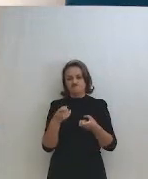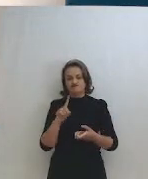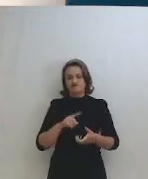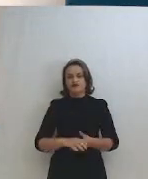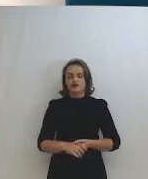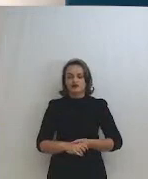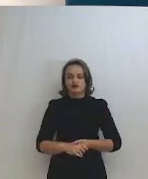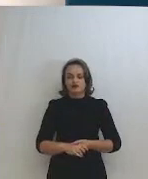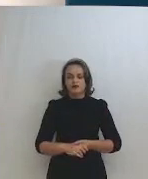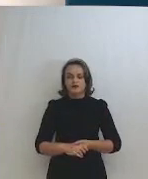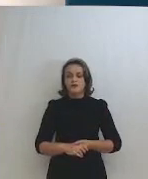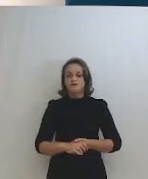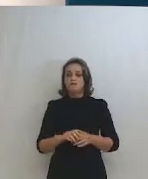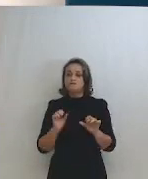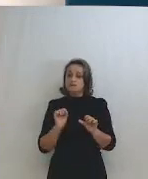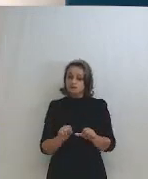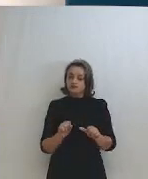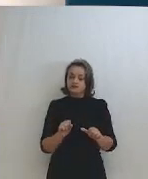se